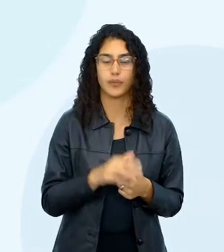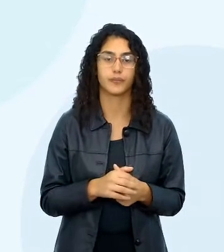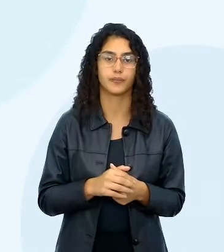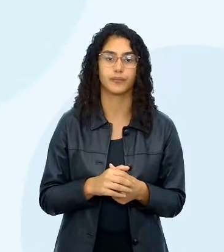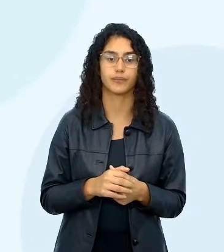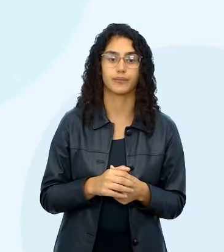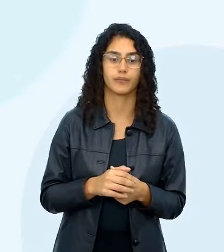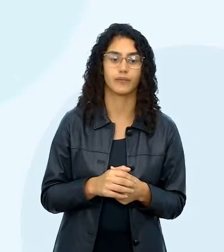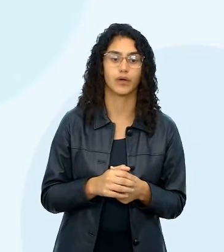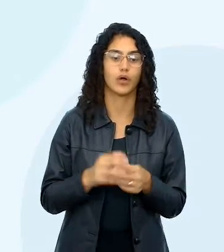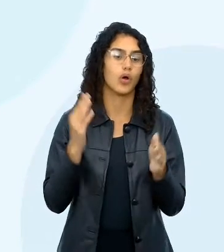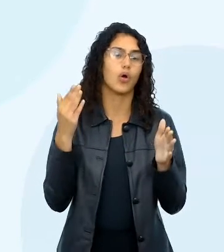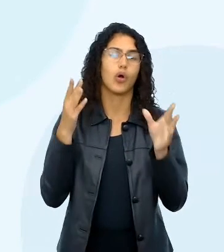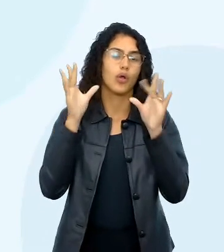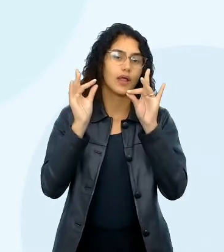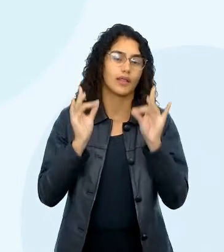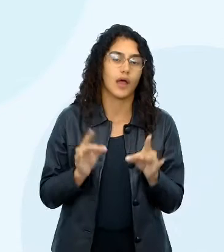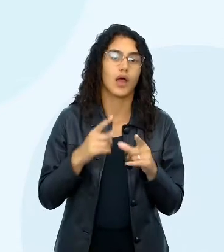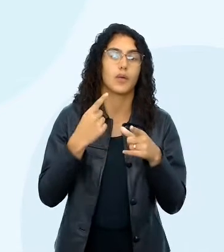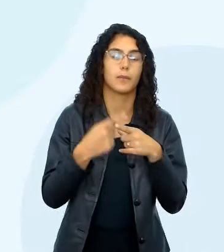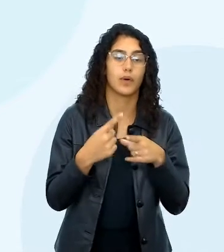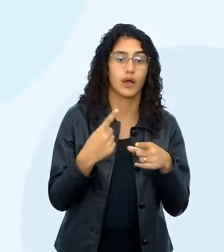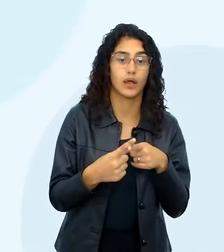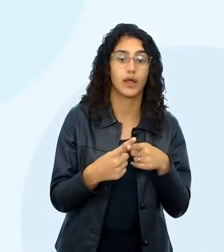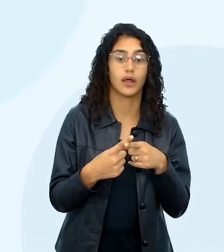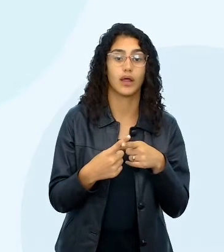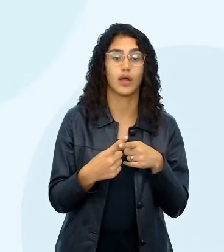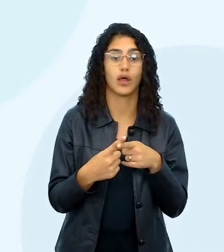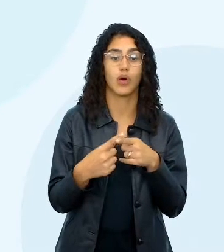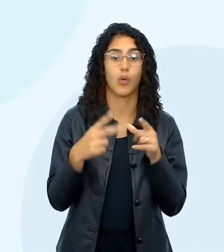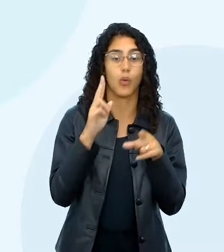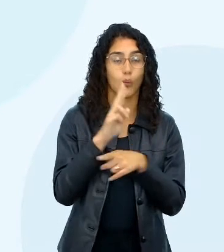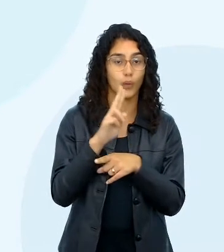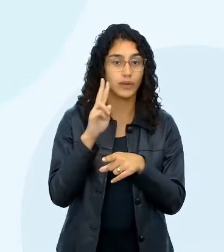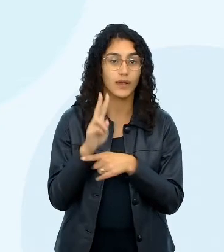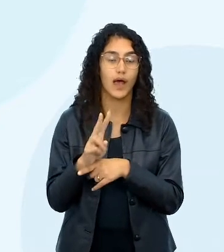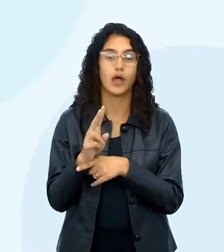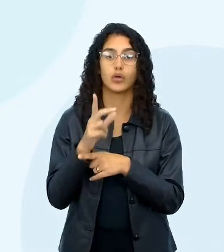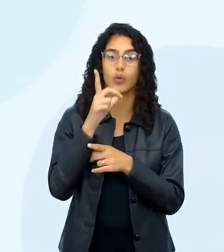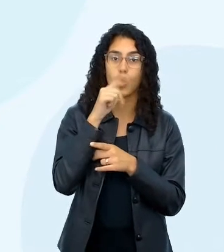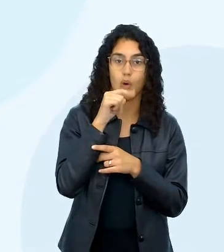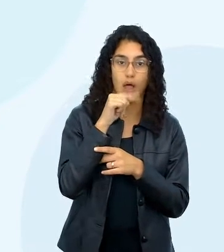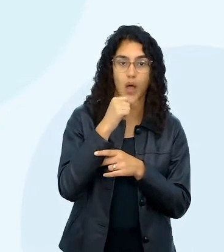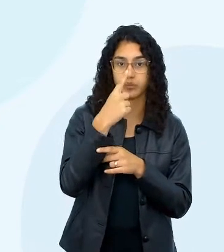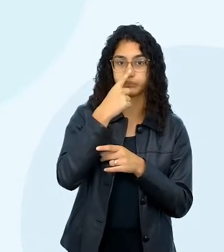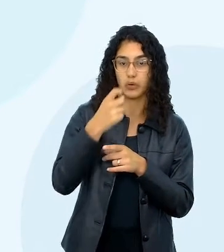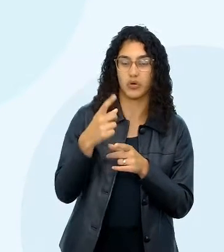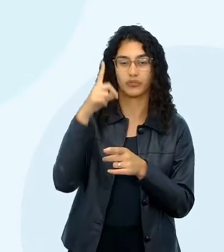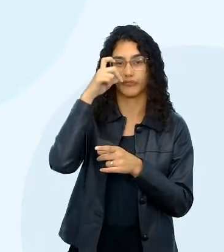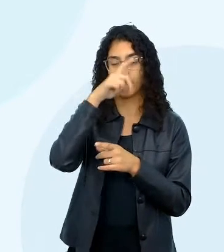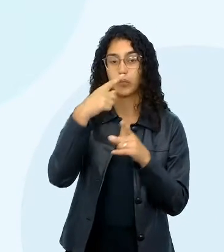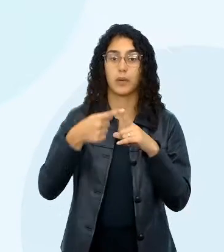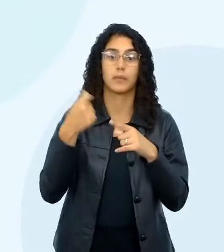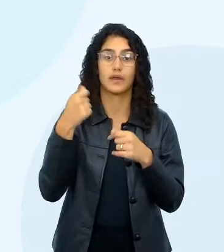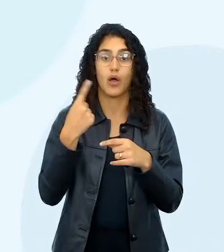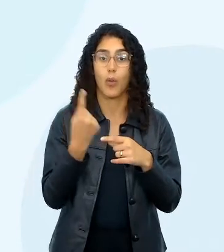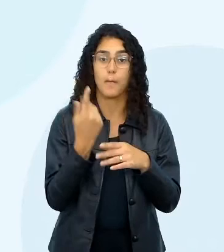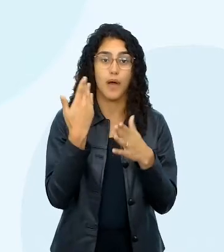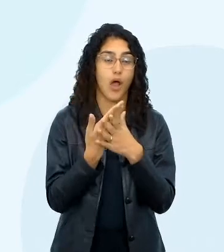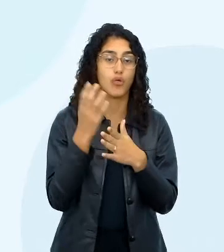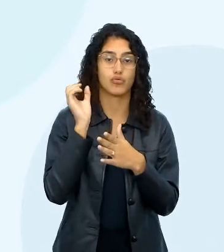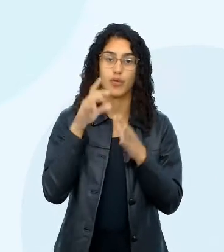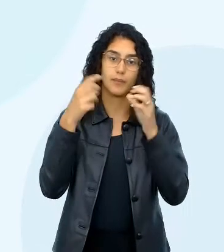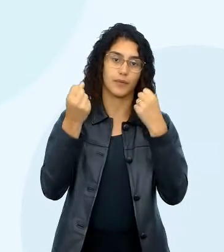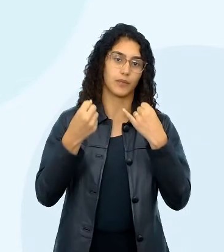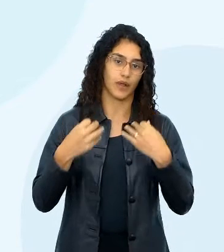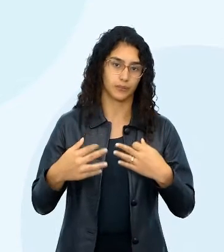vamos adentrar muito, porque o tratamento de esgoto é tão complexo que seria necessário uma aula só